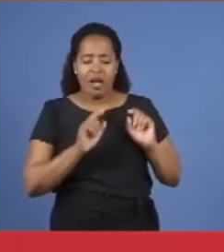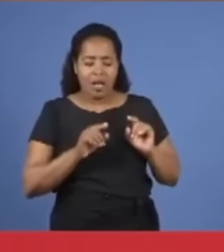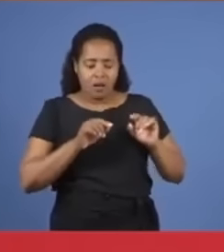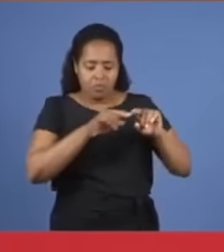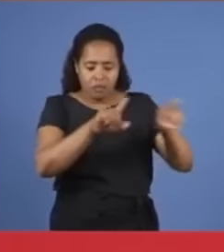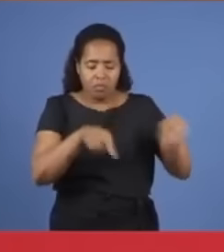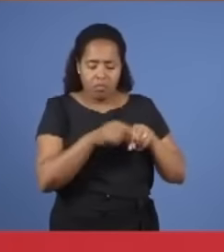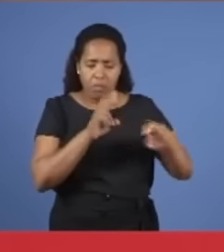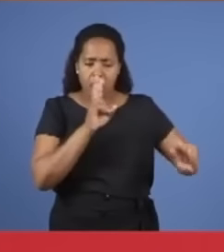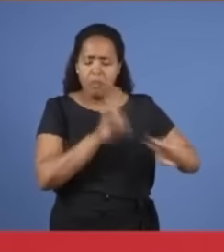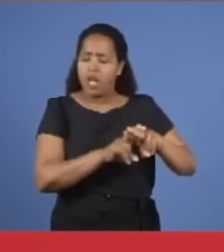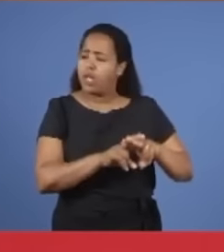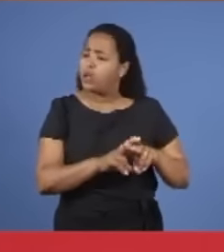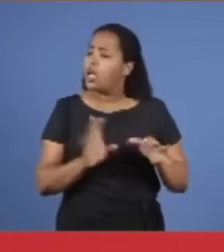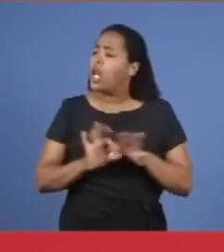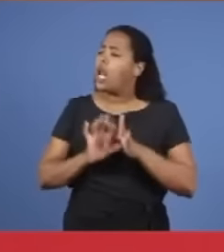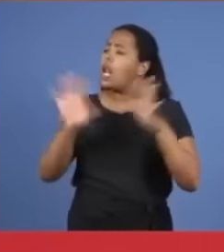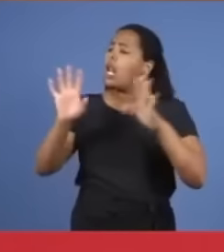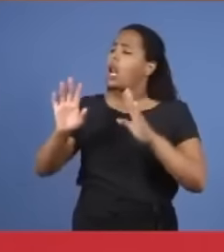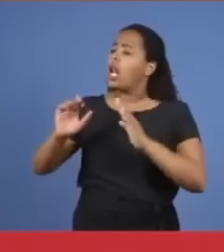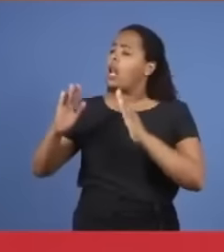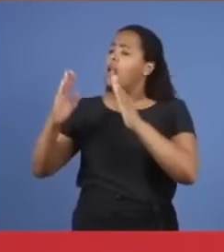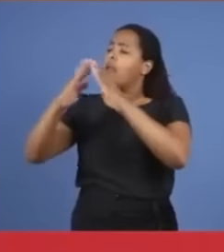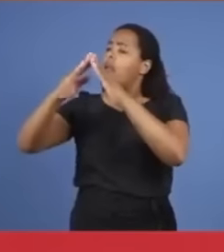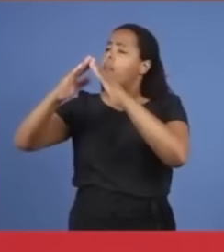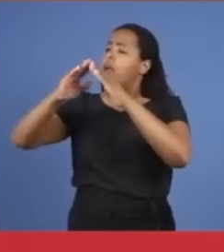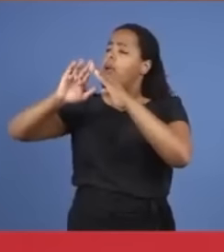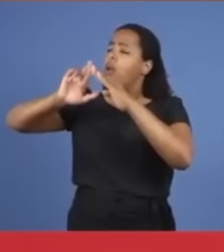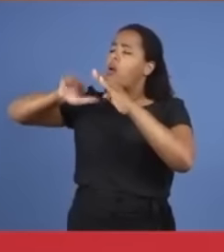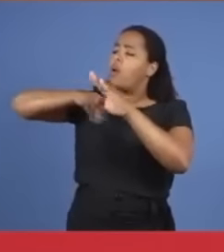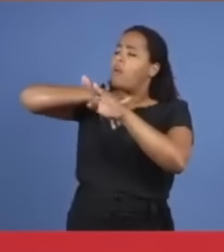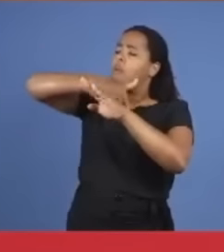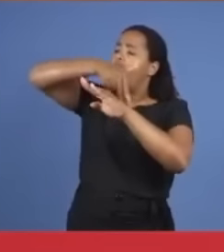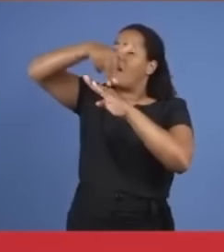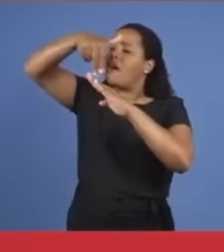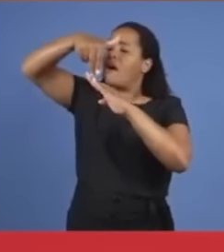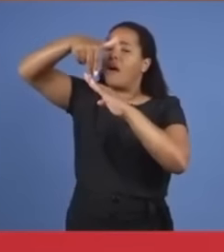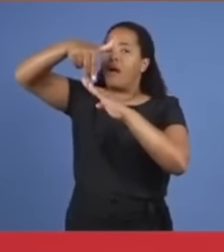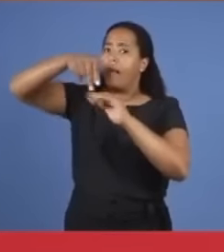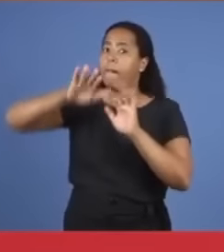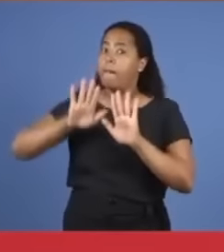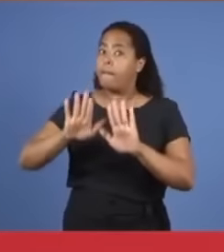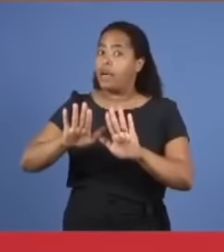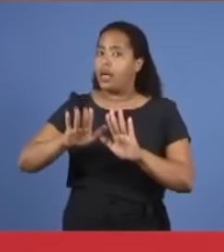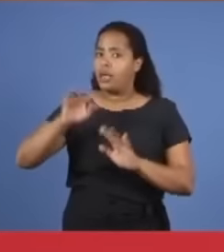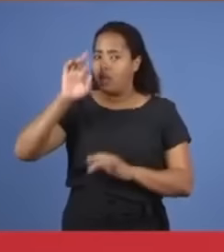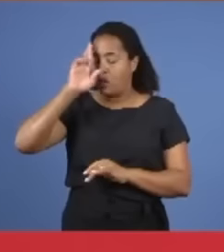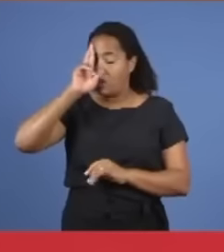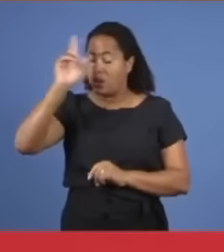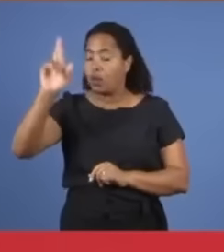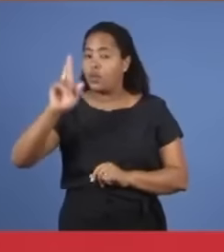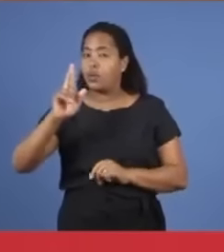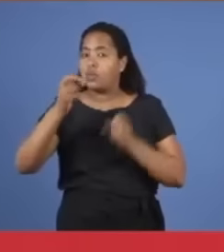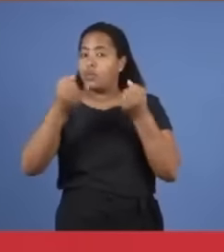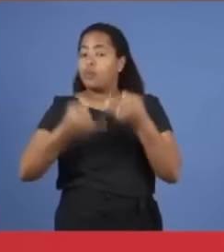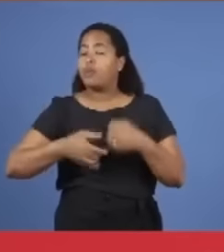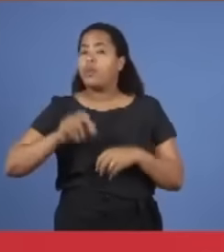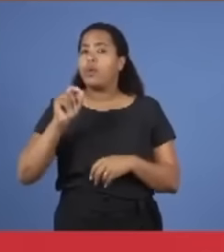autorizou subir nos telhados? Não é hora disso, porque aquela hora do cativeiro não era hora disso. Mas Jesus se refere assim: